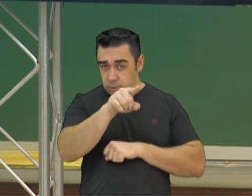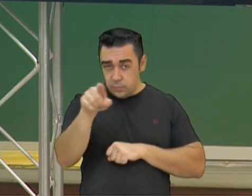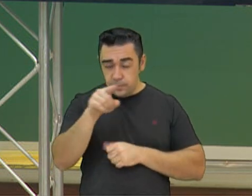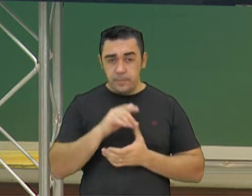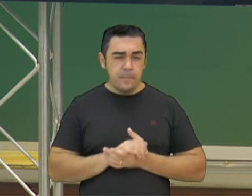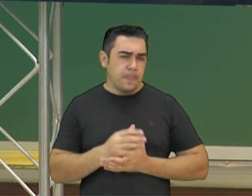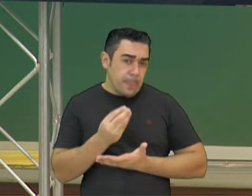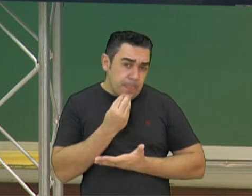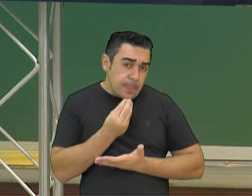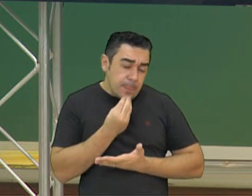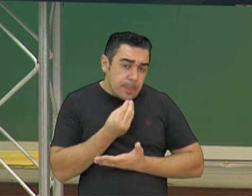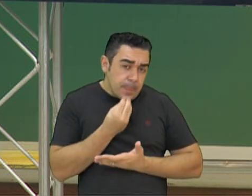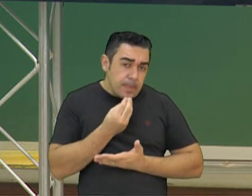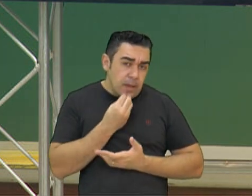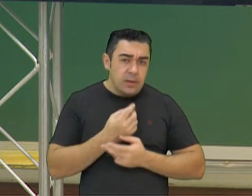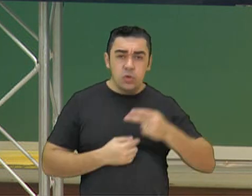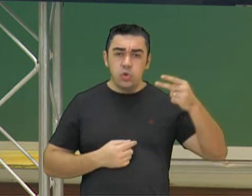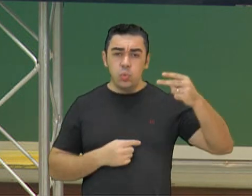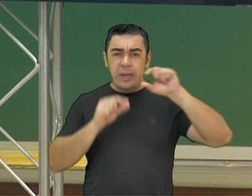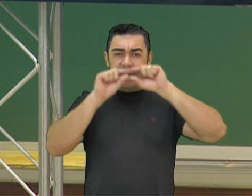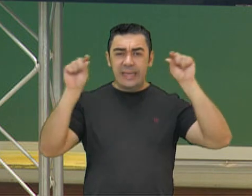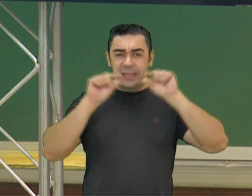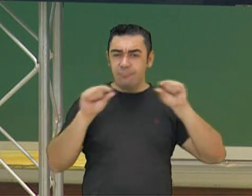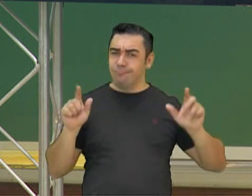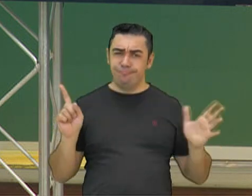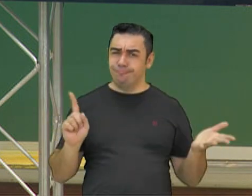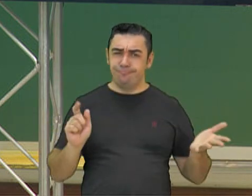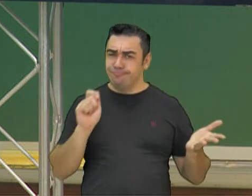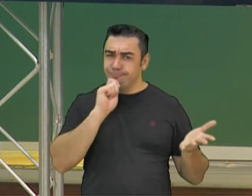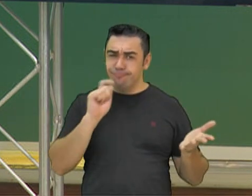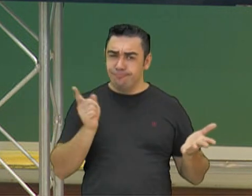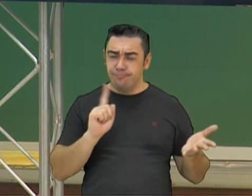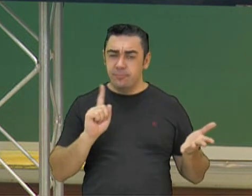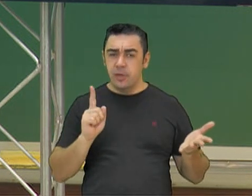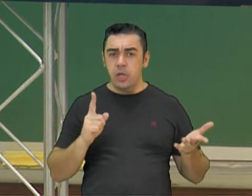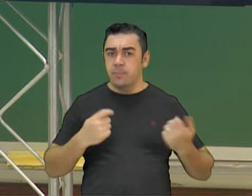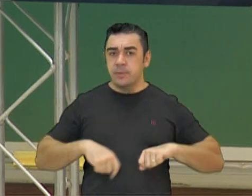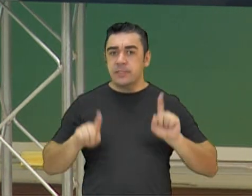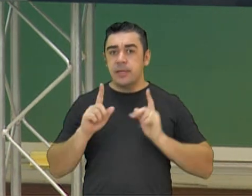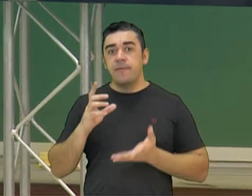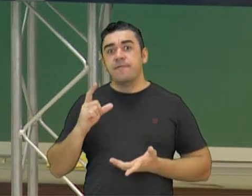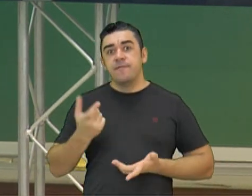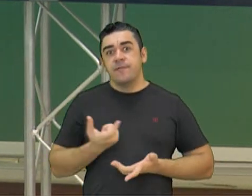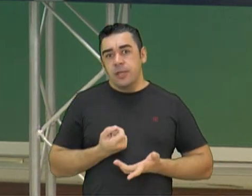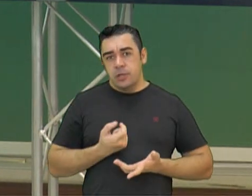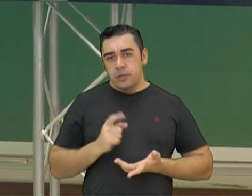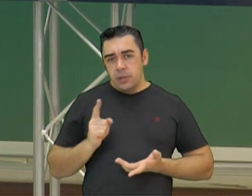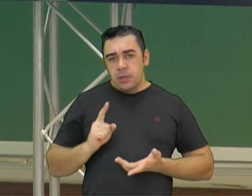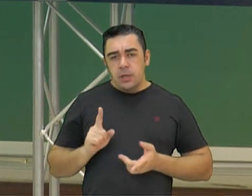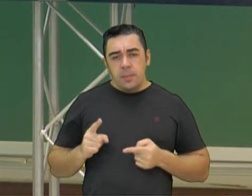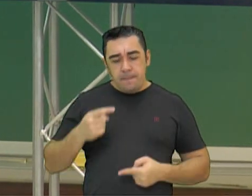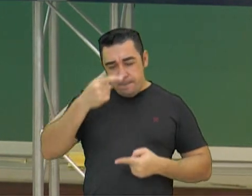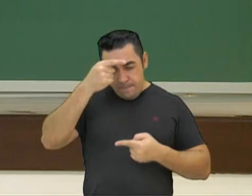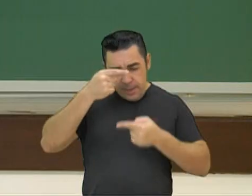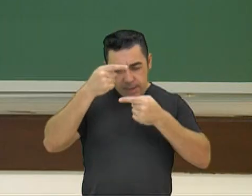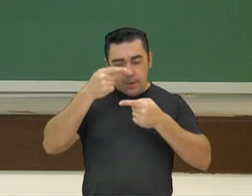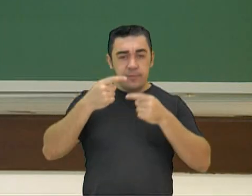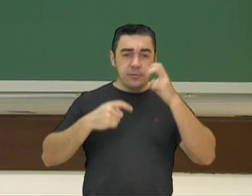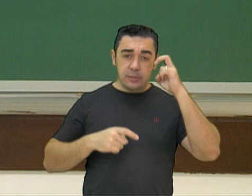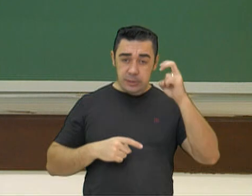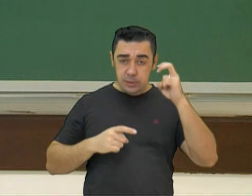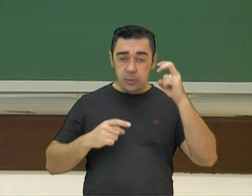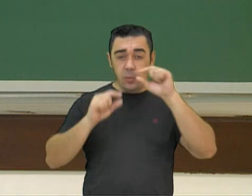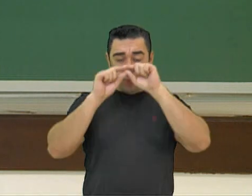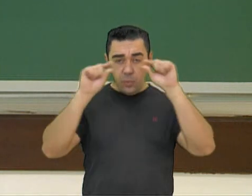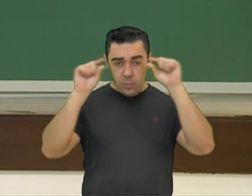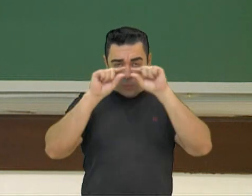Mas tentem, né? Porque em 2 linhas não dá, né? Mas também não precisa de 20 nesse momento. Então, um pequeno parágrafo aí de 5 a 7